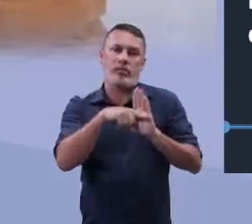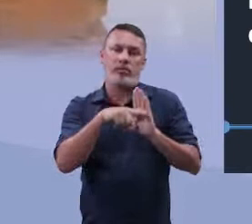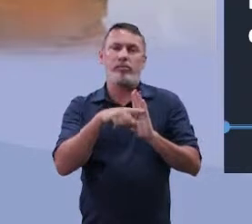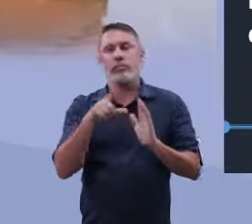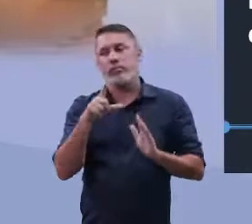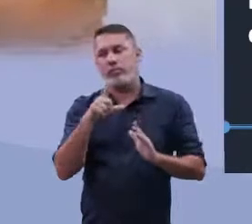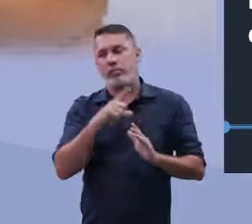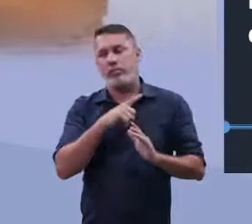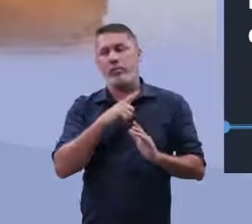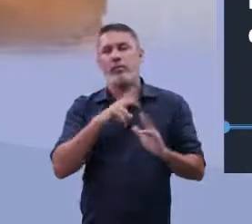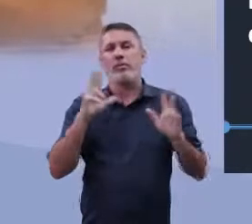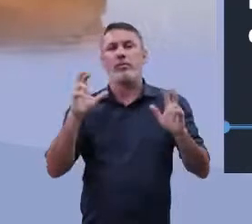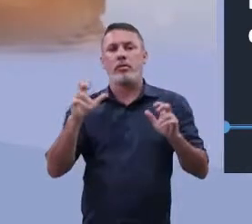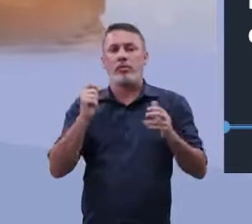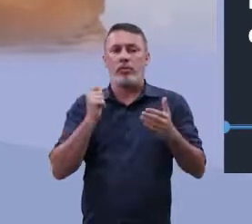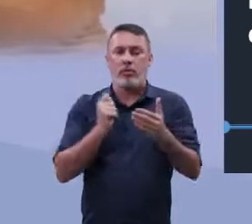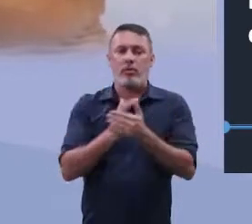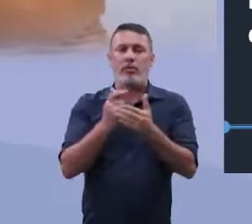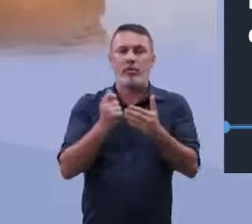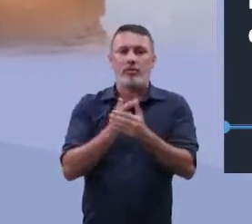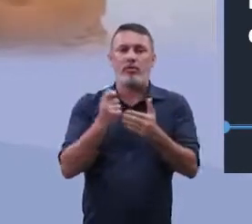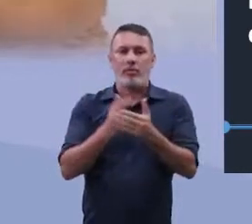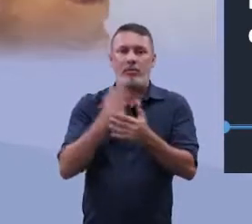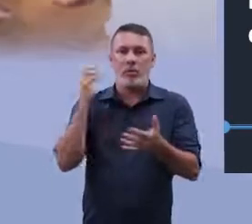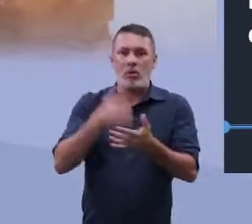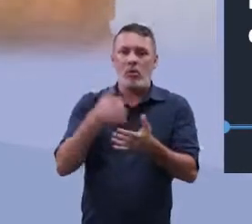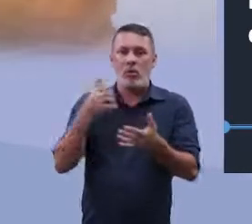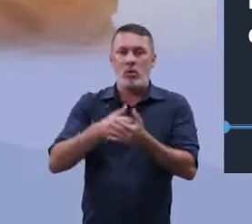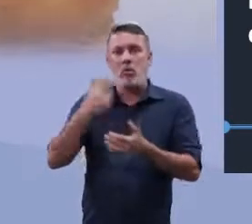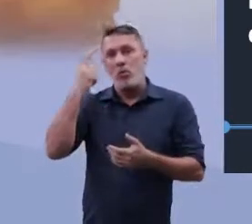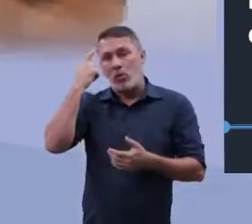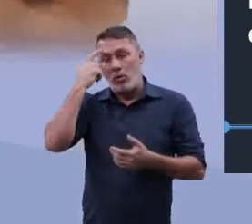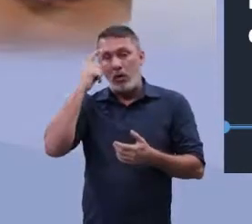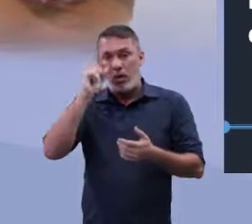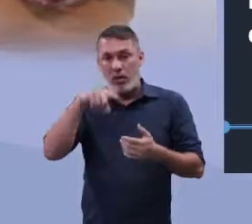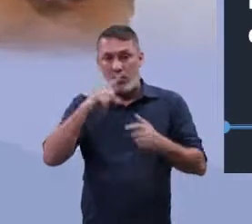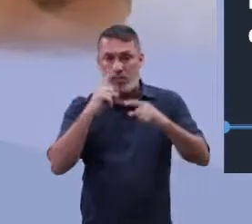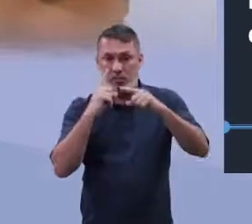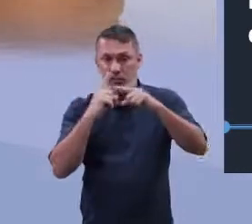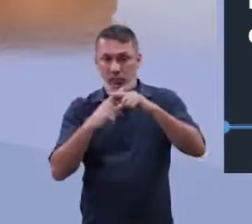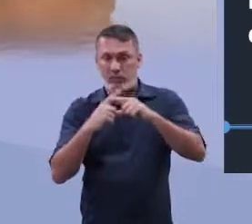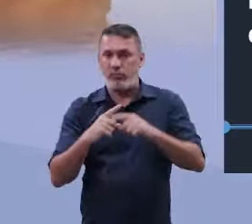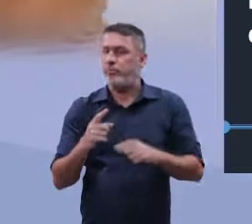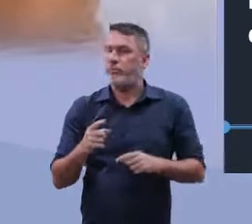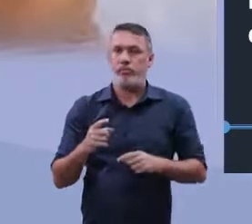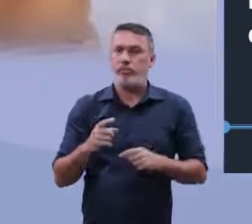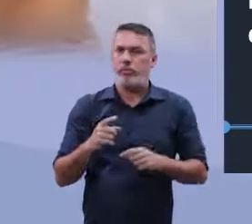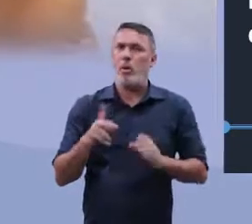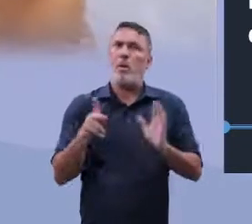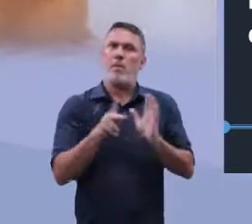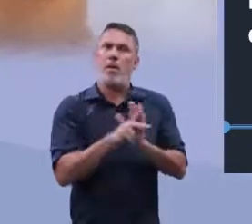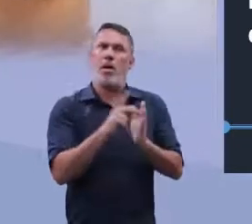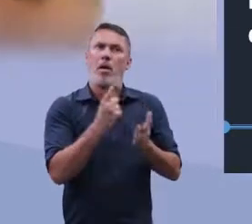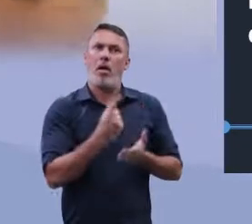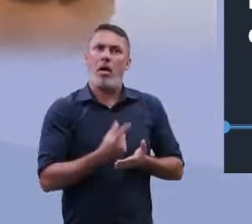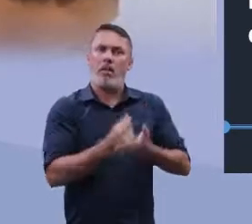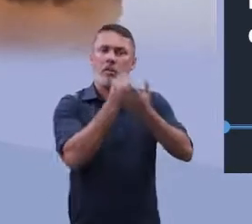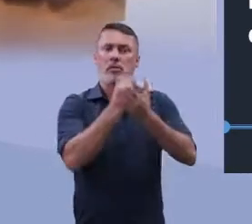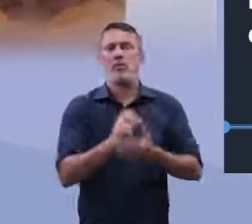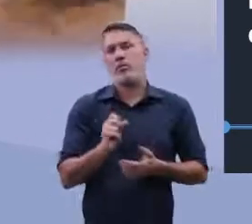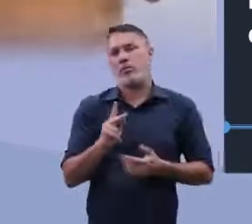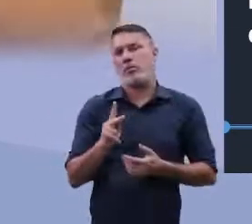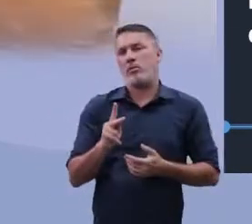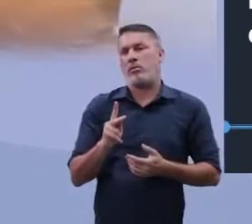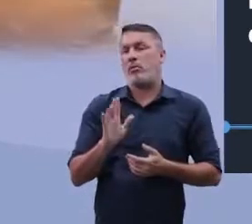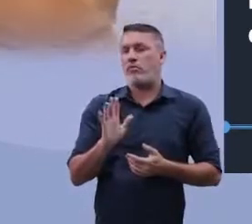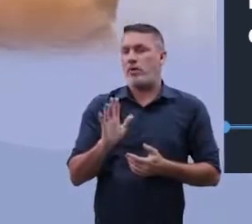negativas que tem sobre o consumismo. A ideia do consumismo não é algo positivo. Pode ser positivo para o capitalismo,